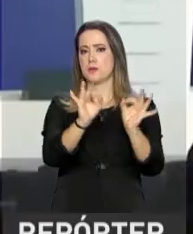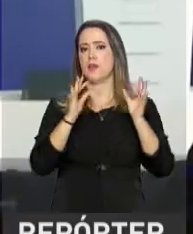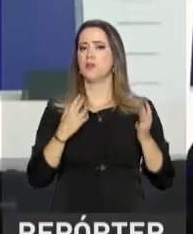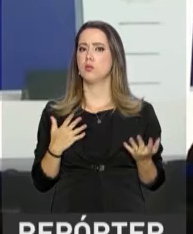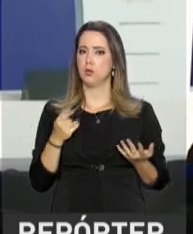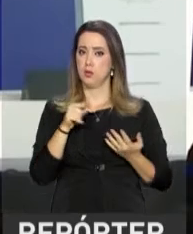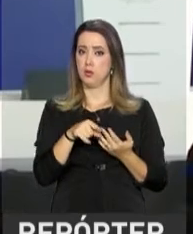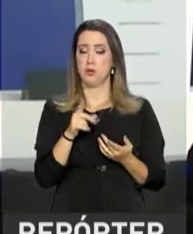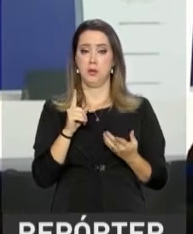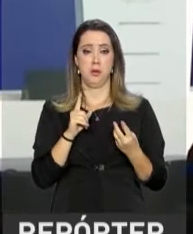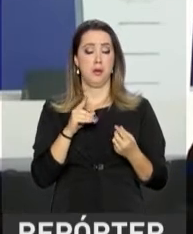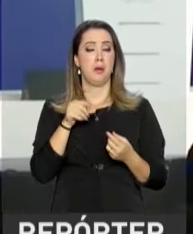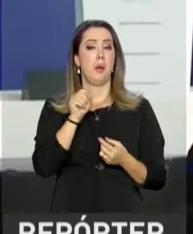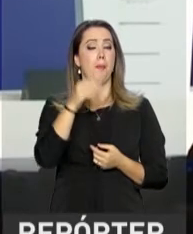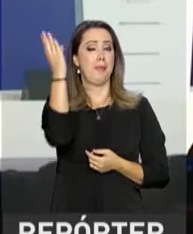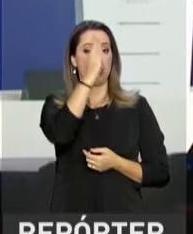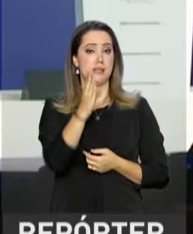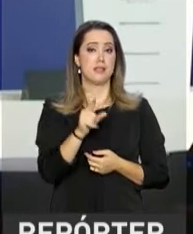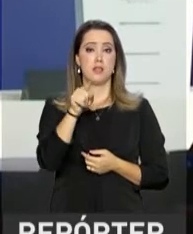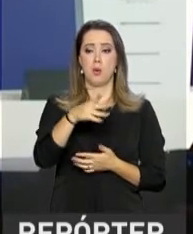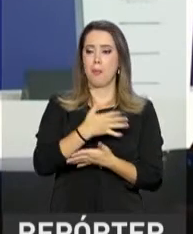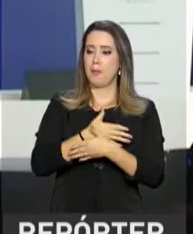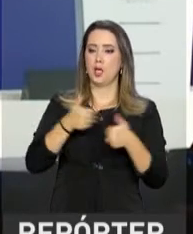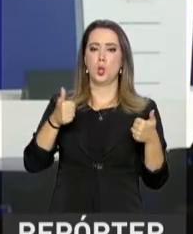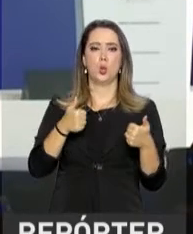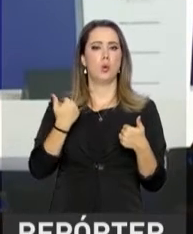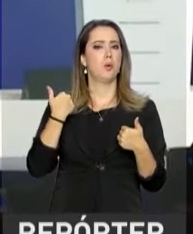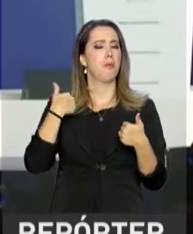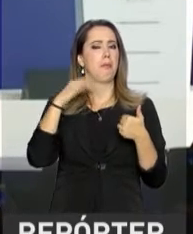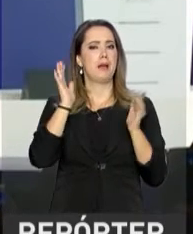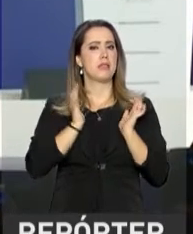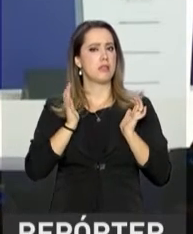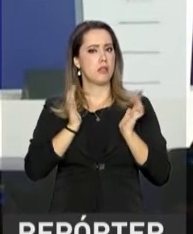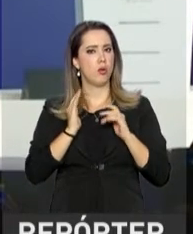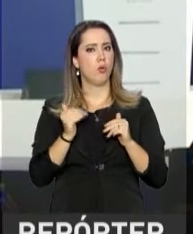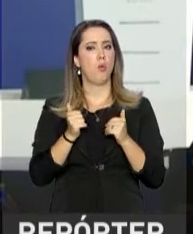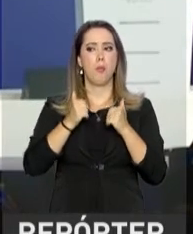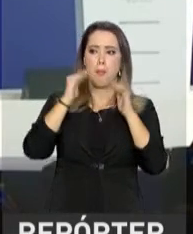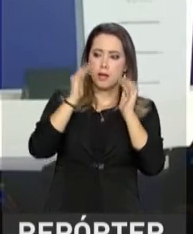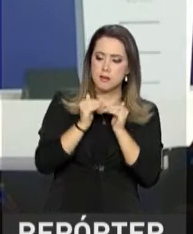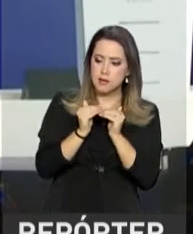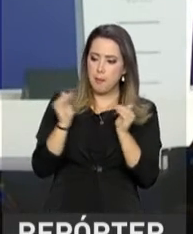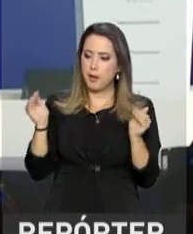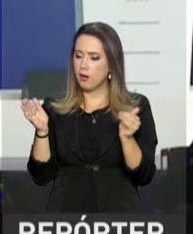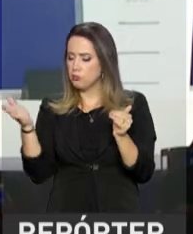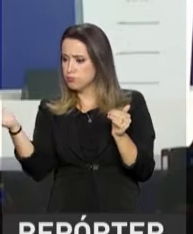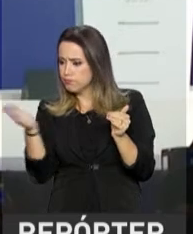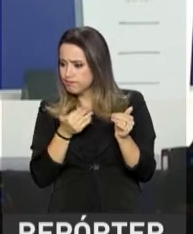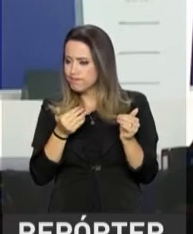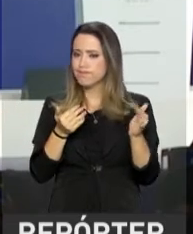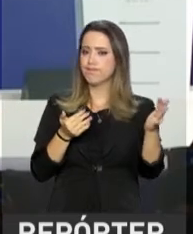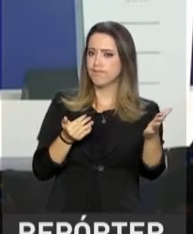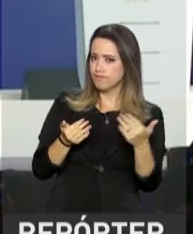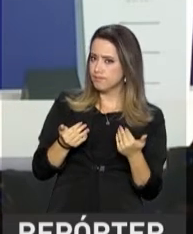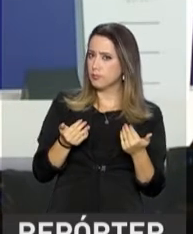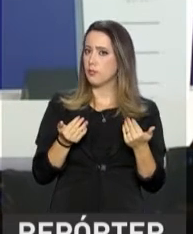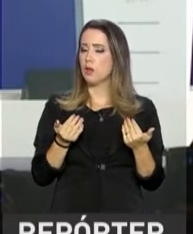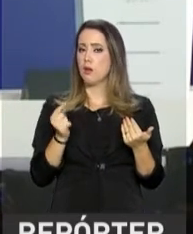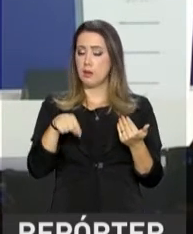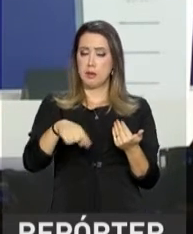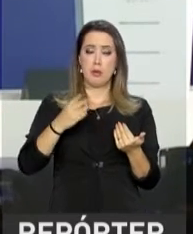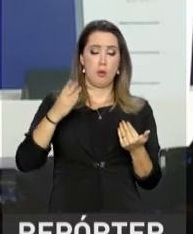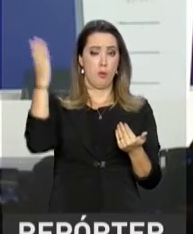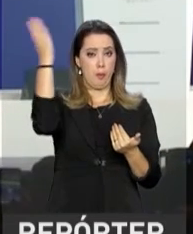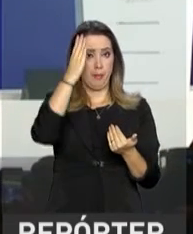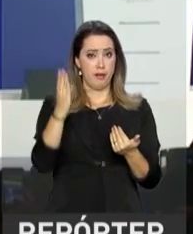é um país mais próspero país mais aberto um país de